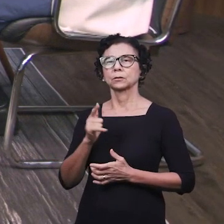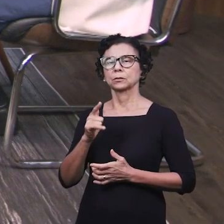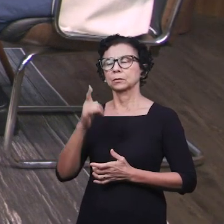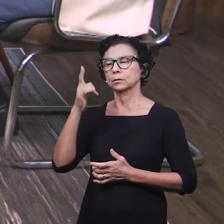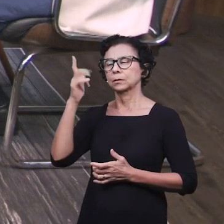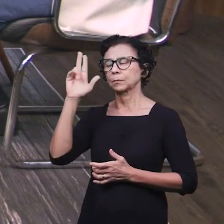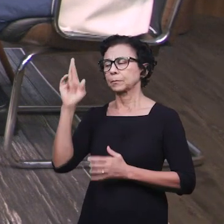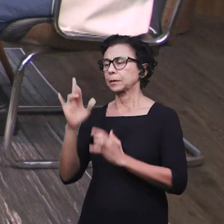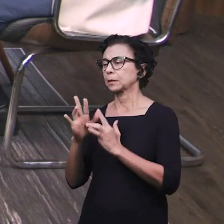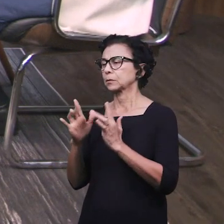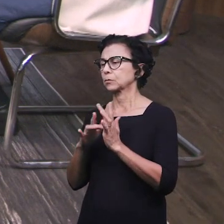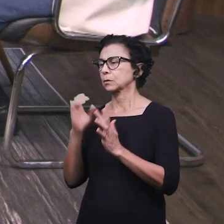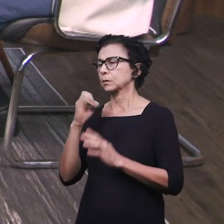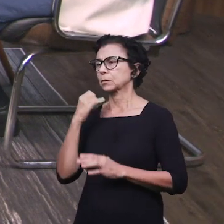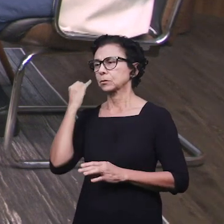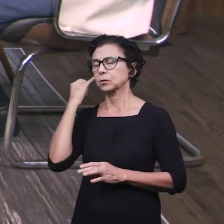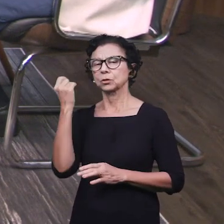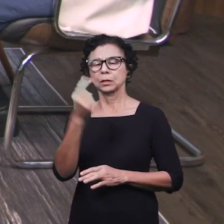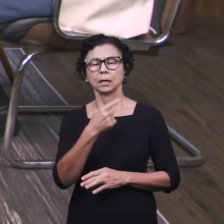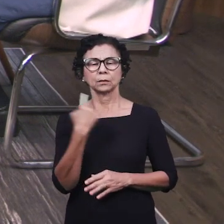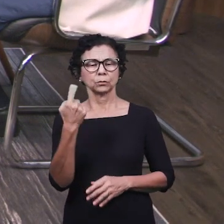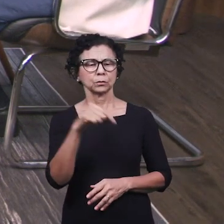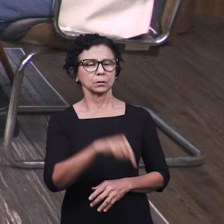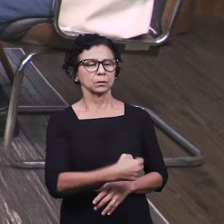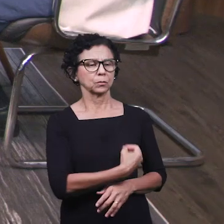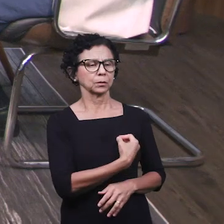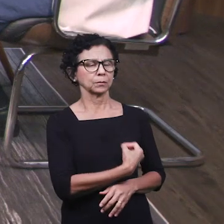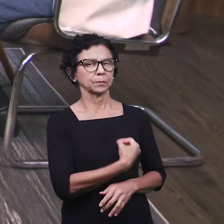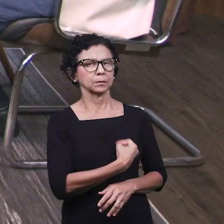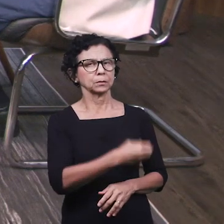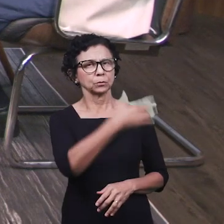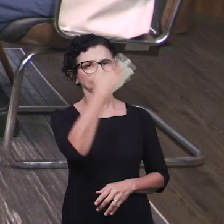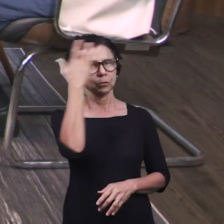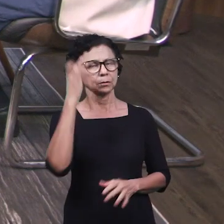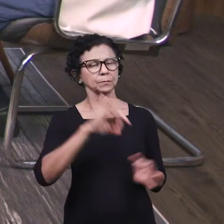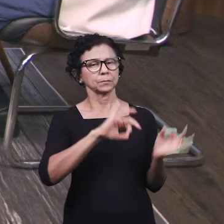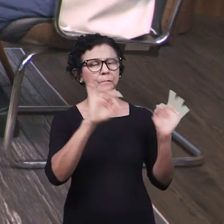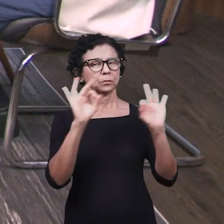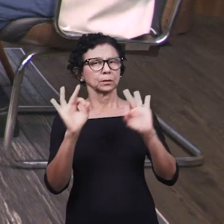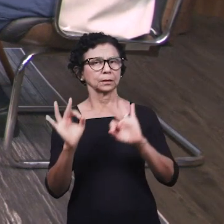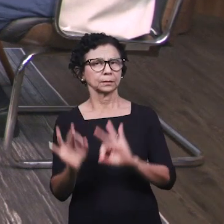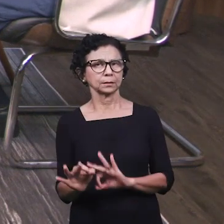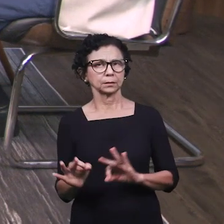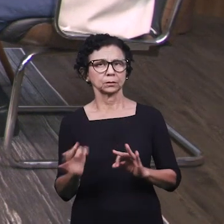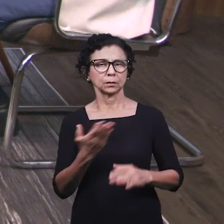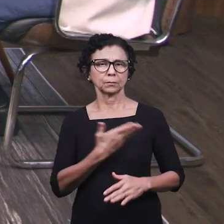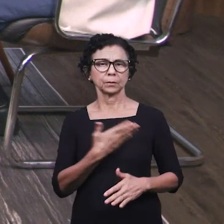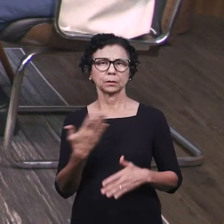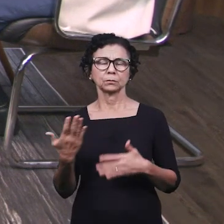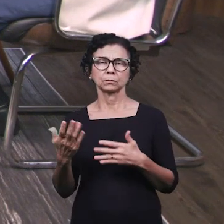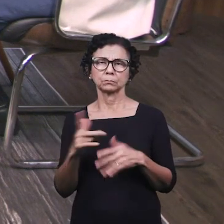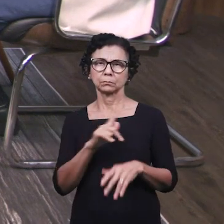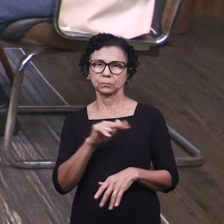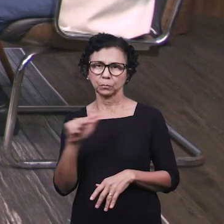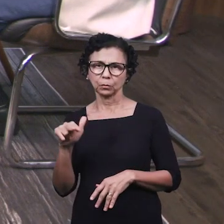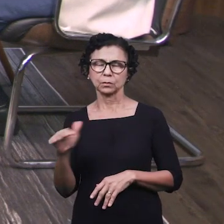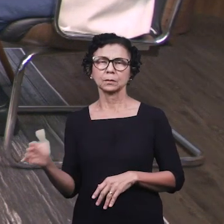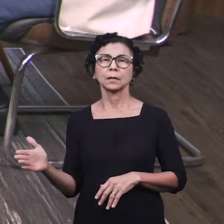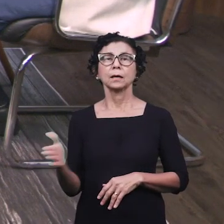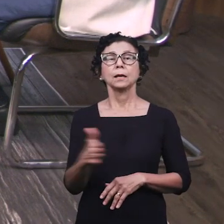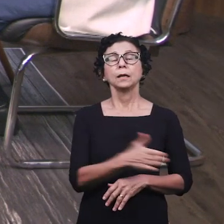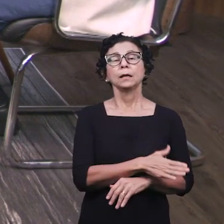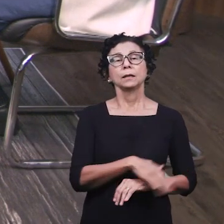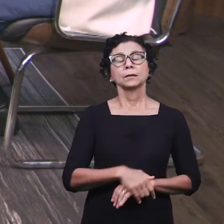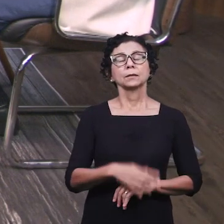A paz do Senhor Jesus, os demais companheiros e os nossos telespectadores, nossos irmãos e amigos. Muito bem. Nós temos o pastor